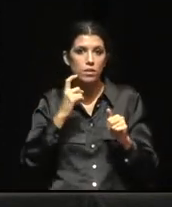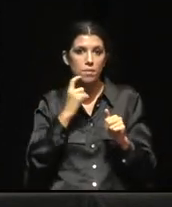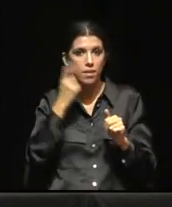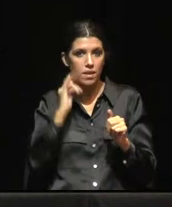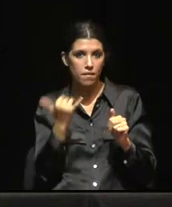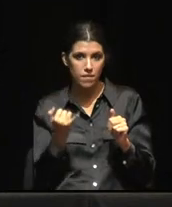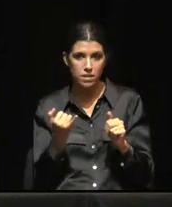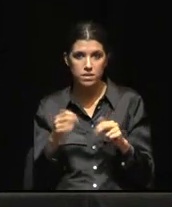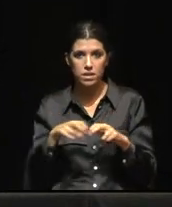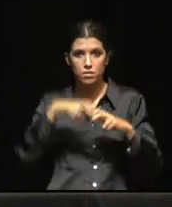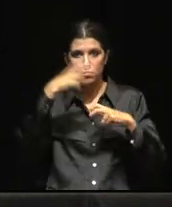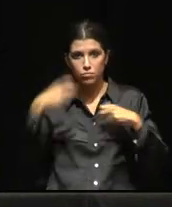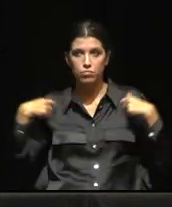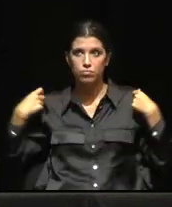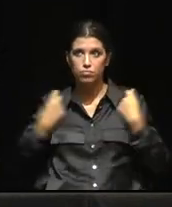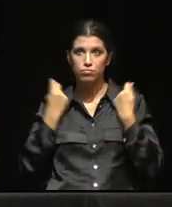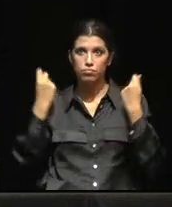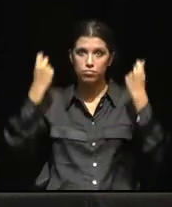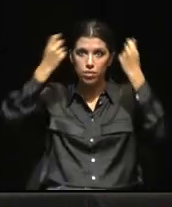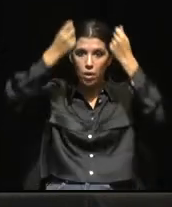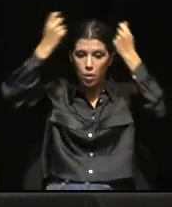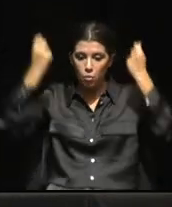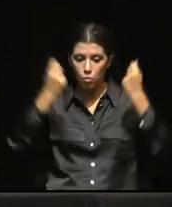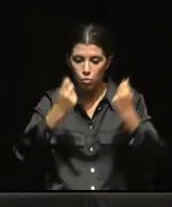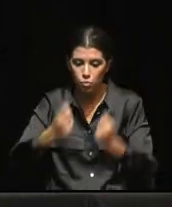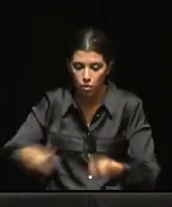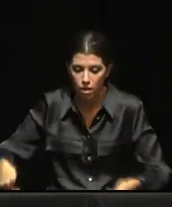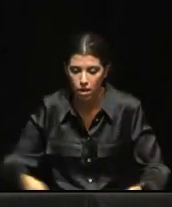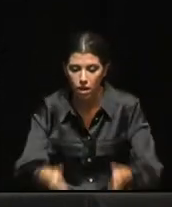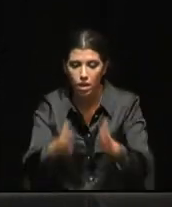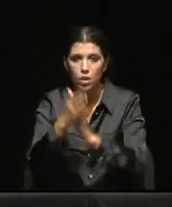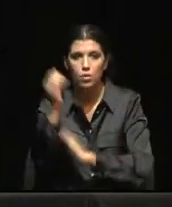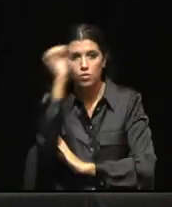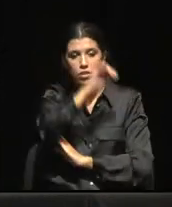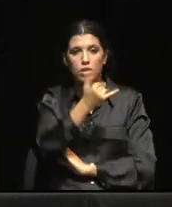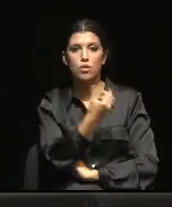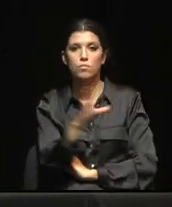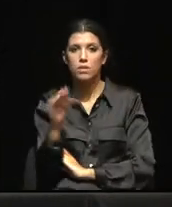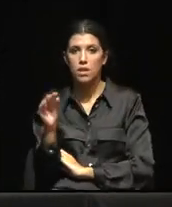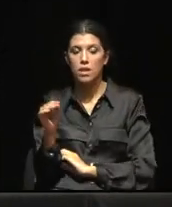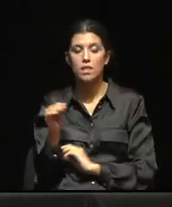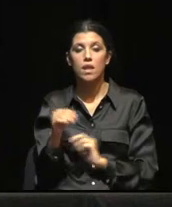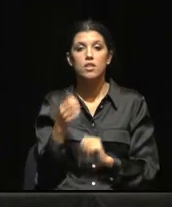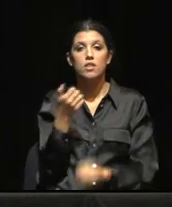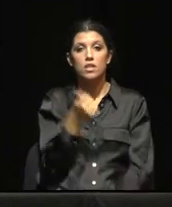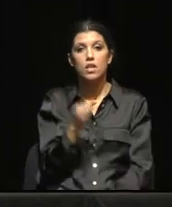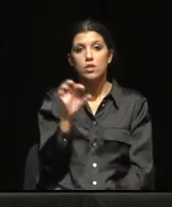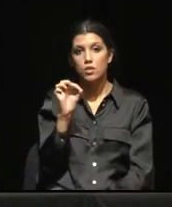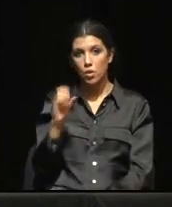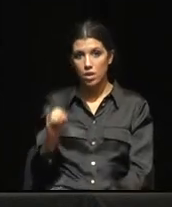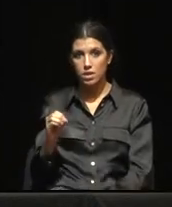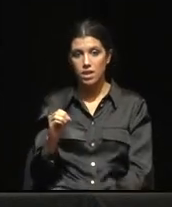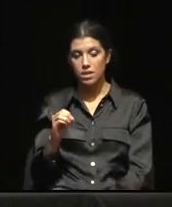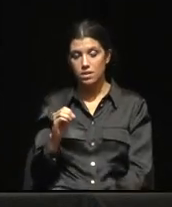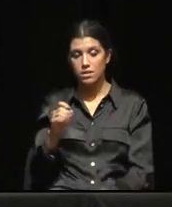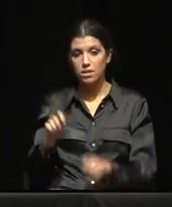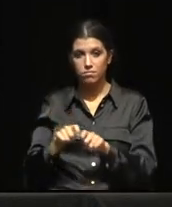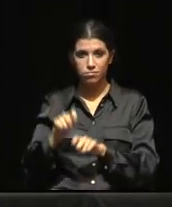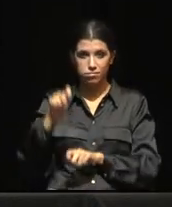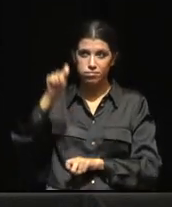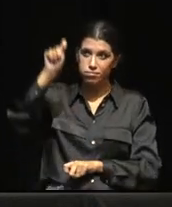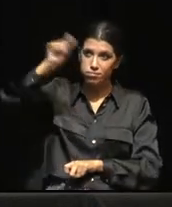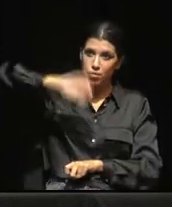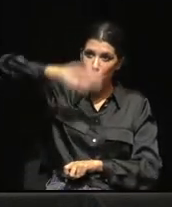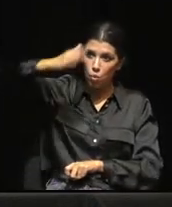paraquedas aterrando do rio em janeiro de 2010 saltou do C dos 580 m de altura do cabo Girão de